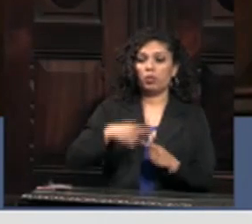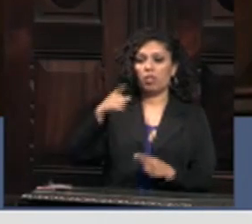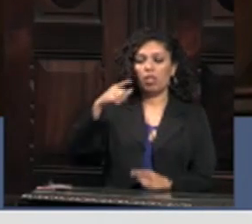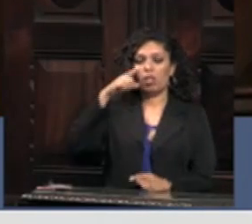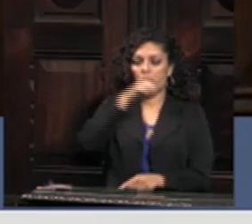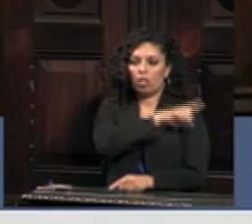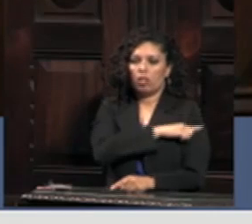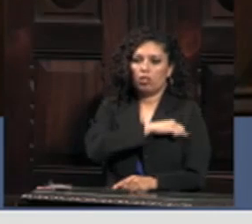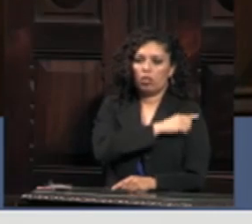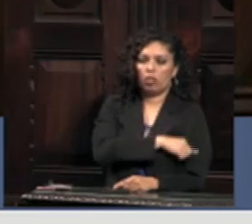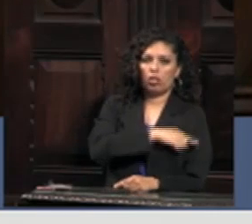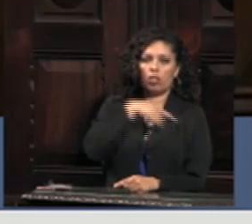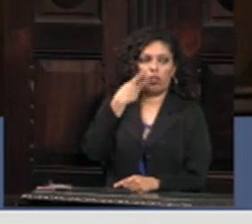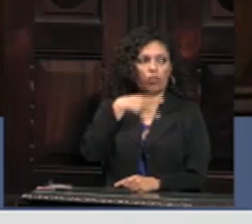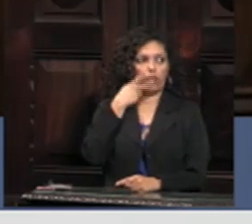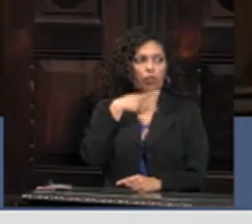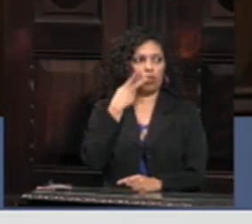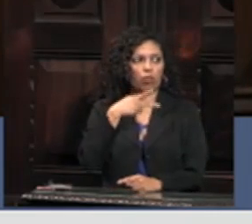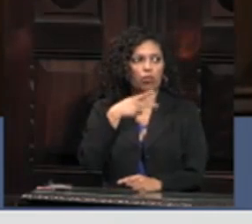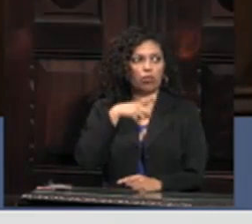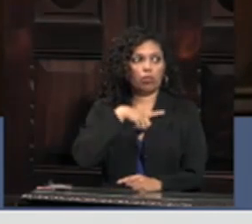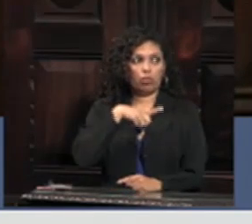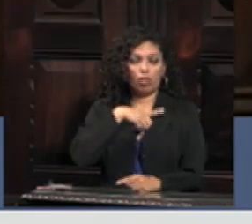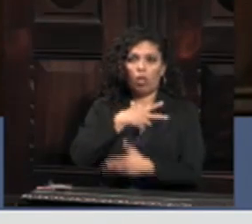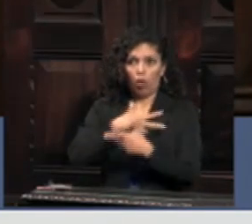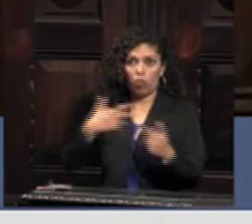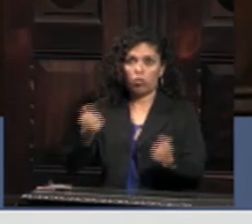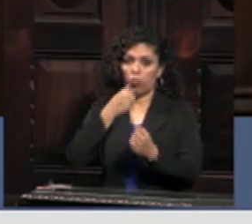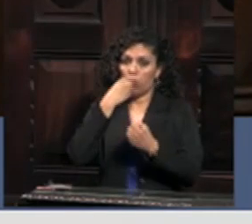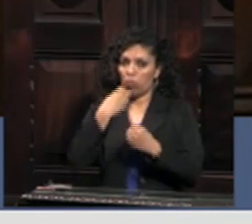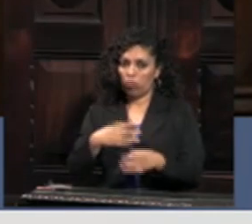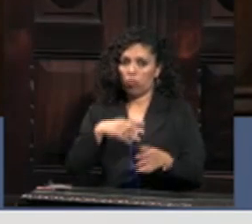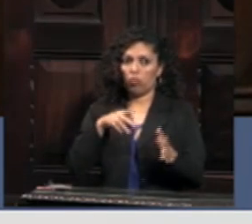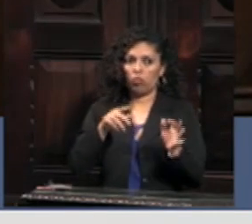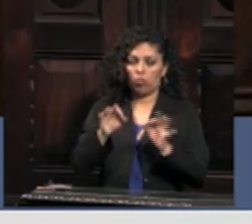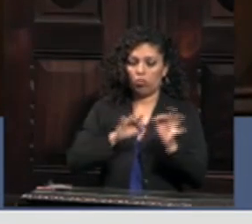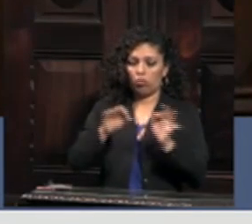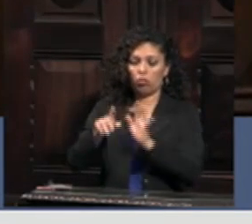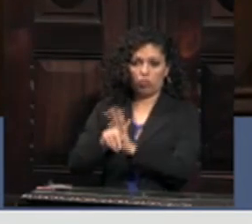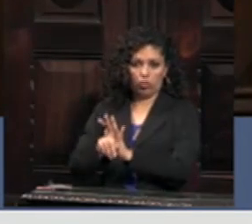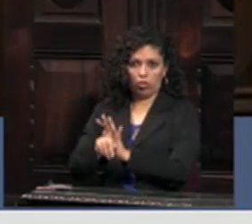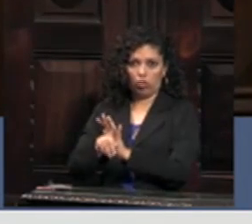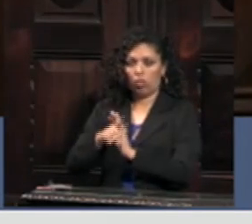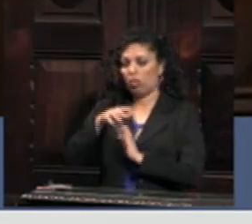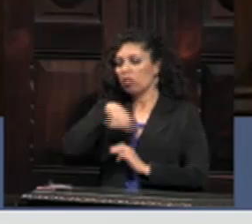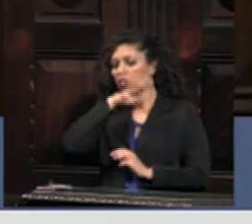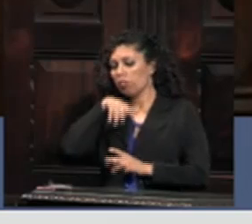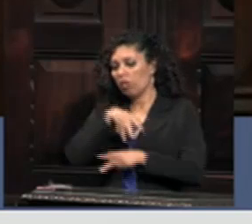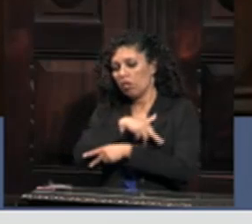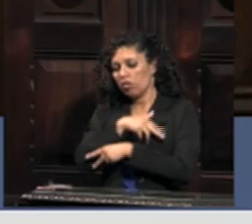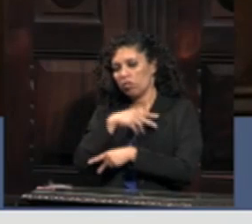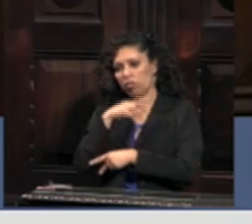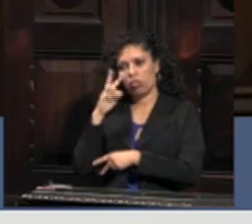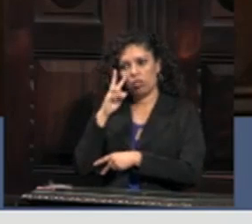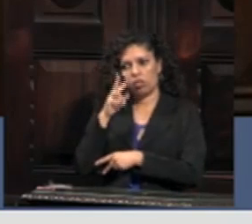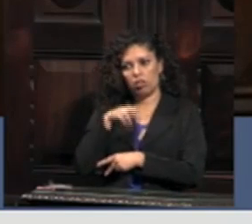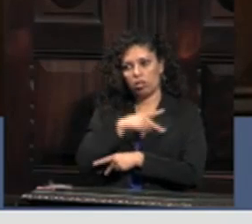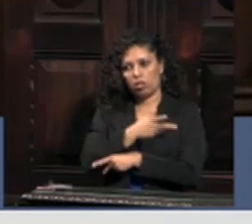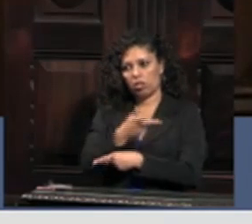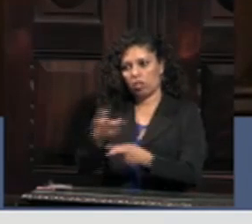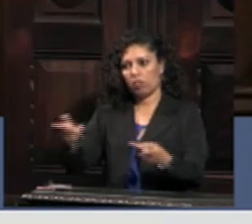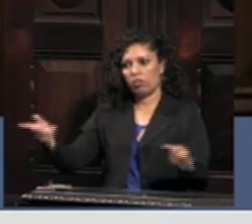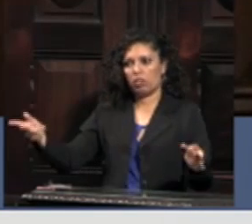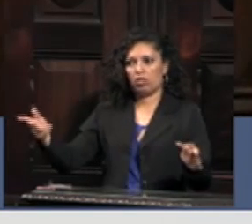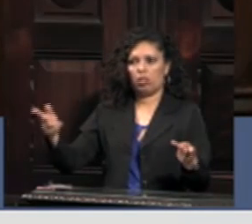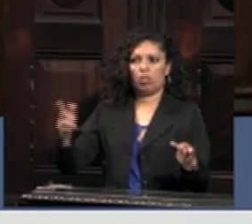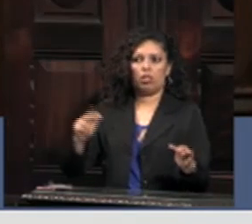deputada enfermeira Rejane, existem aspectos positivos nas visitas de animais, não há como negar.